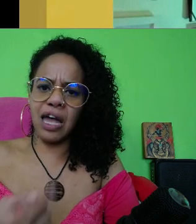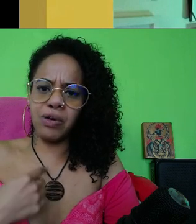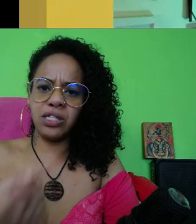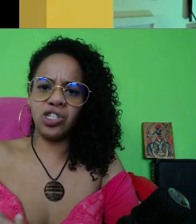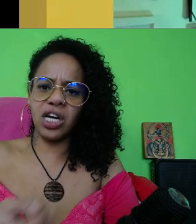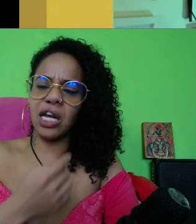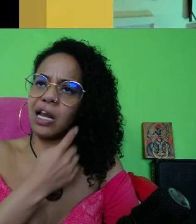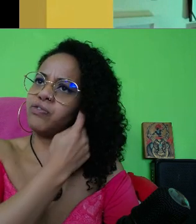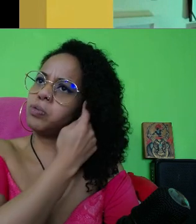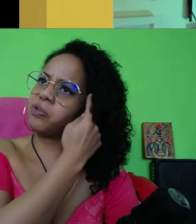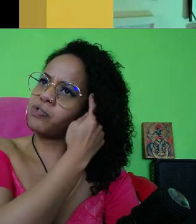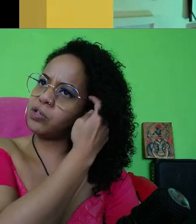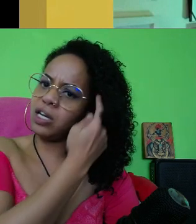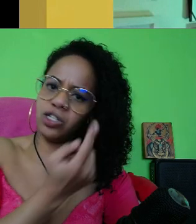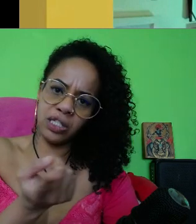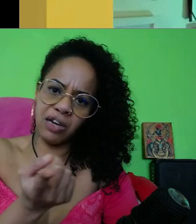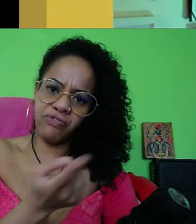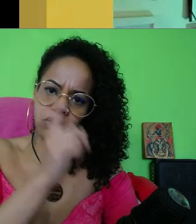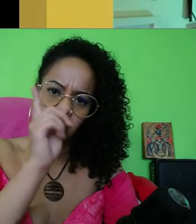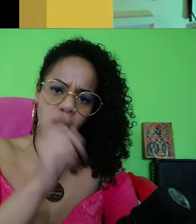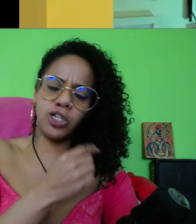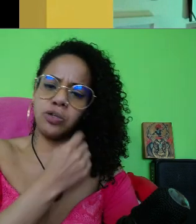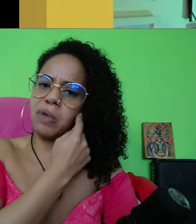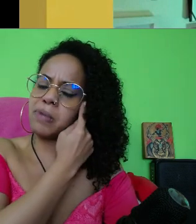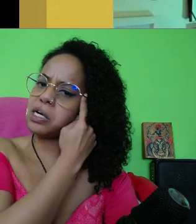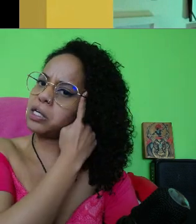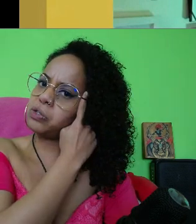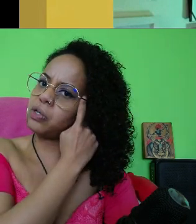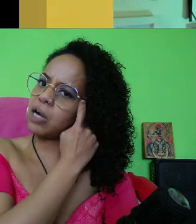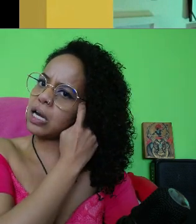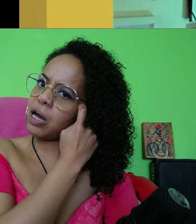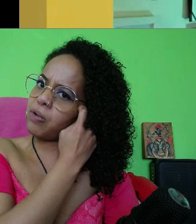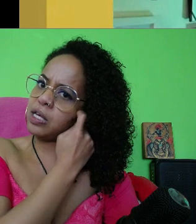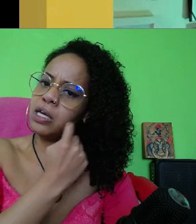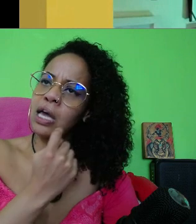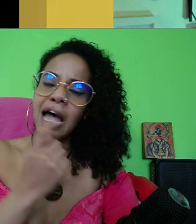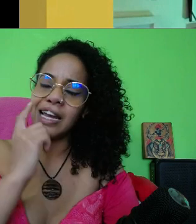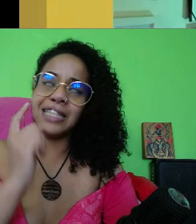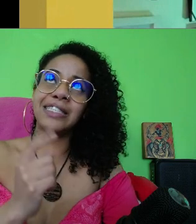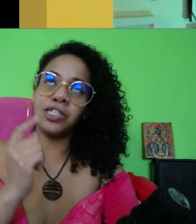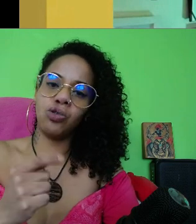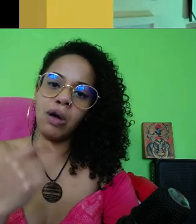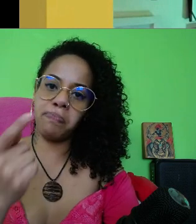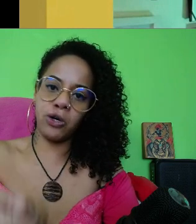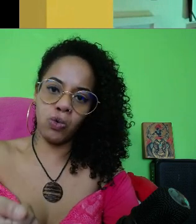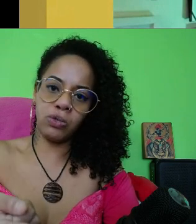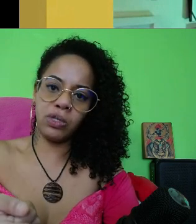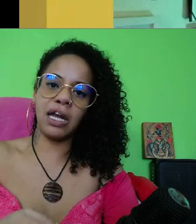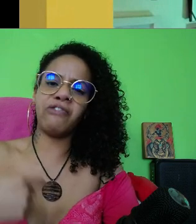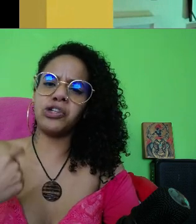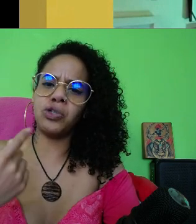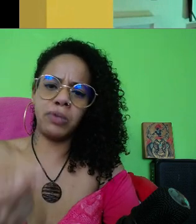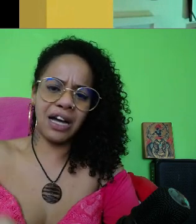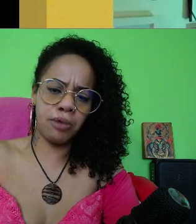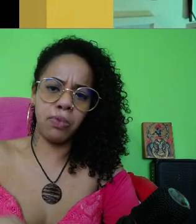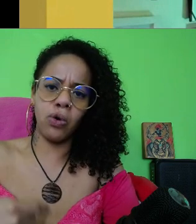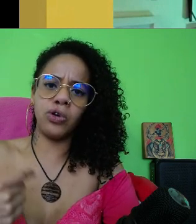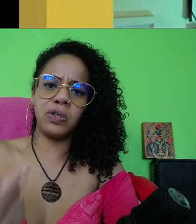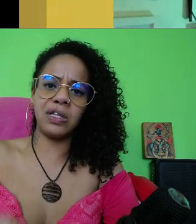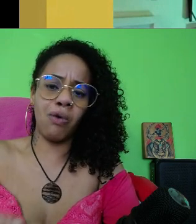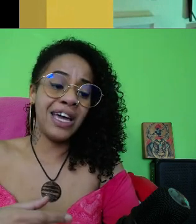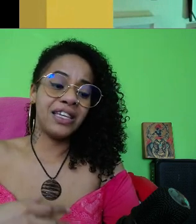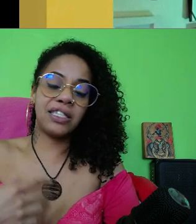eu assistia aquela Live do professor ele disse que ia fazer um corte bem bacana do seu canal aí aliás da sua pergunta né que foi sobre